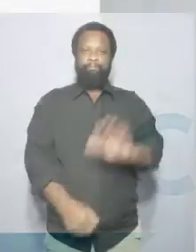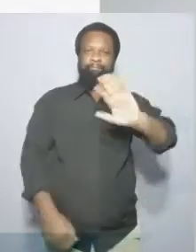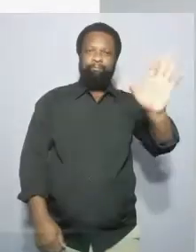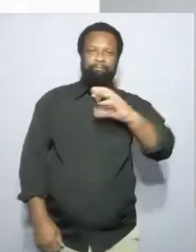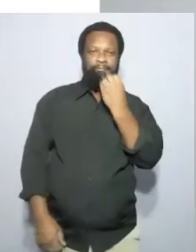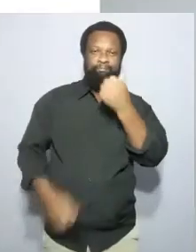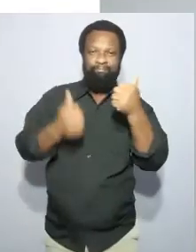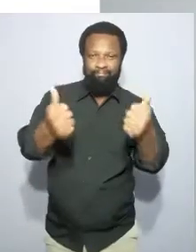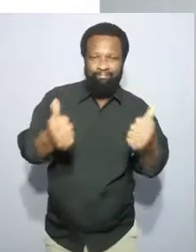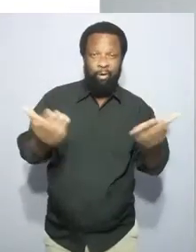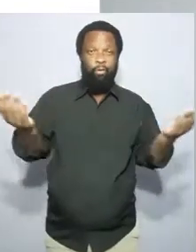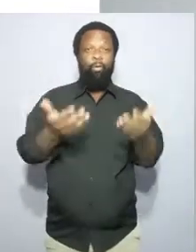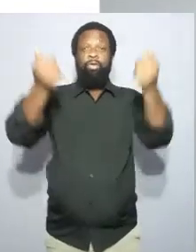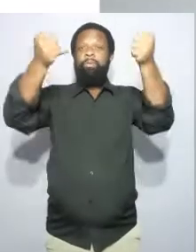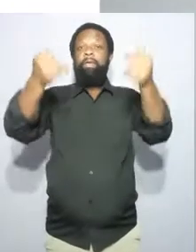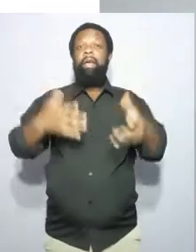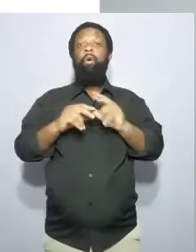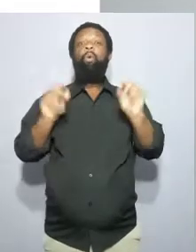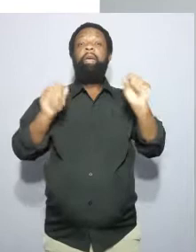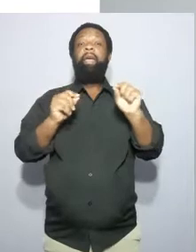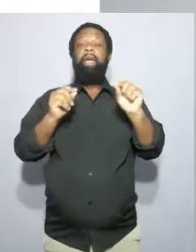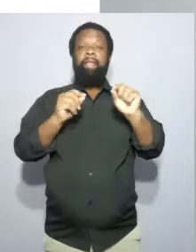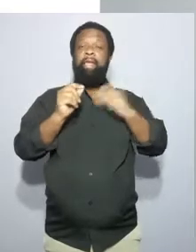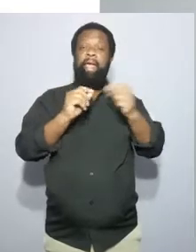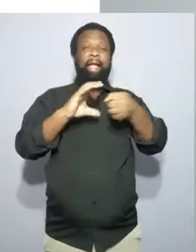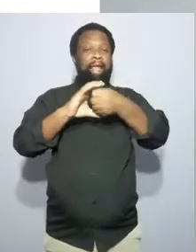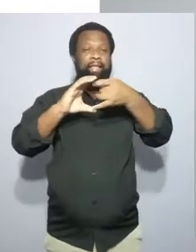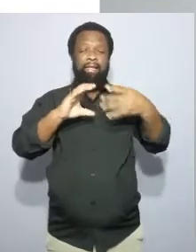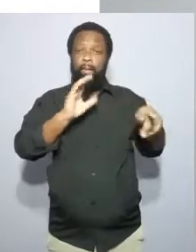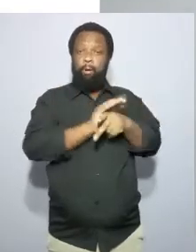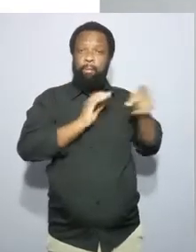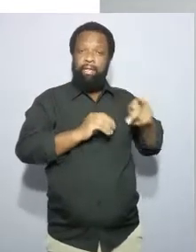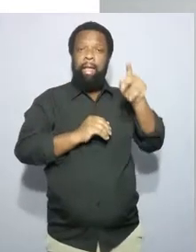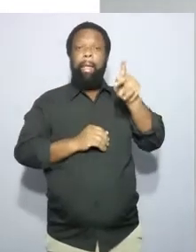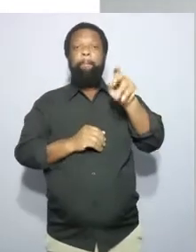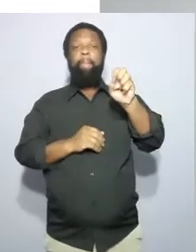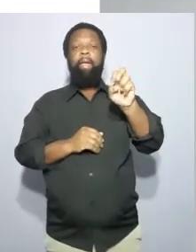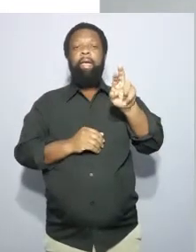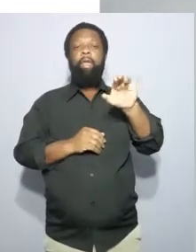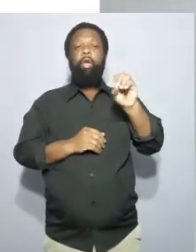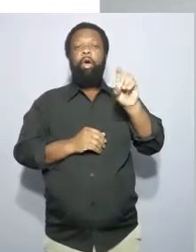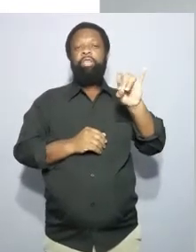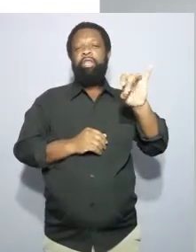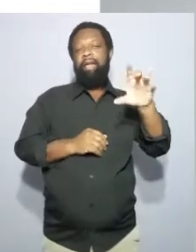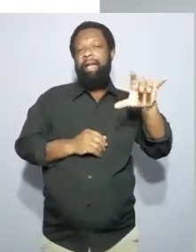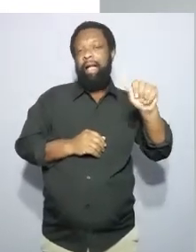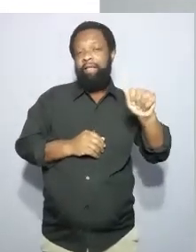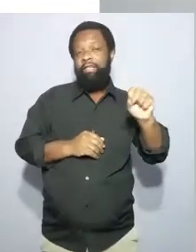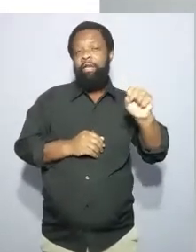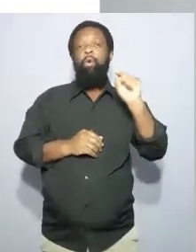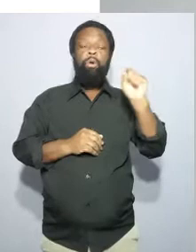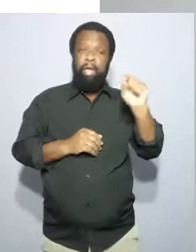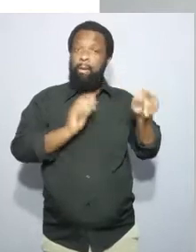Oi pessoal, tudo bem? Hoje nós vamos falar um pouquinho sobre as propriedades periódicas. Bom, as propriedades periódicas